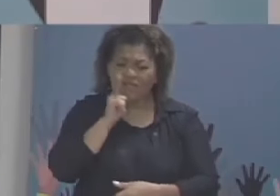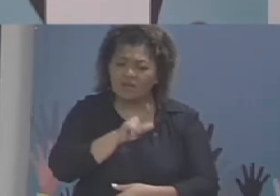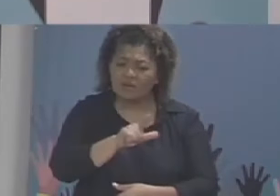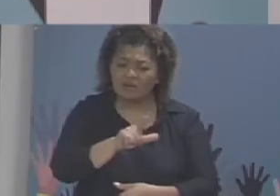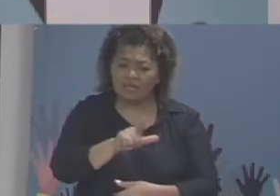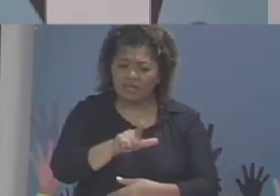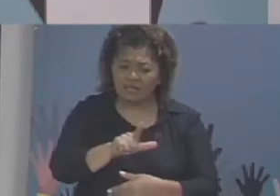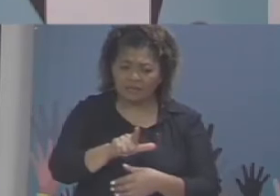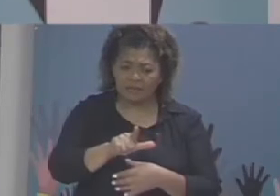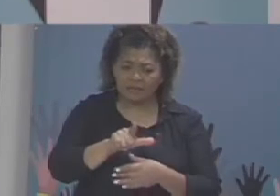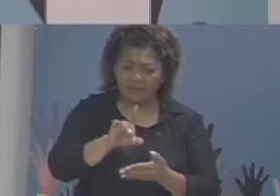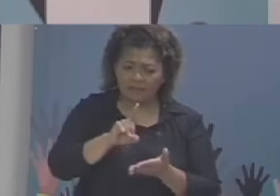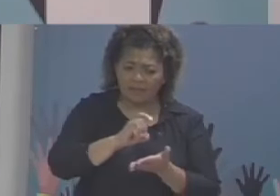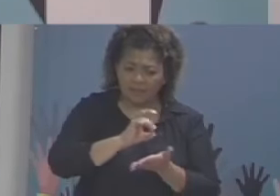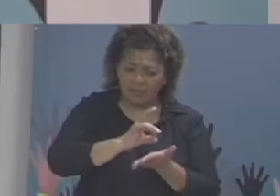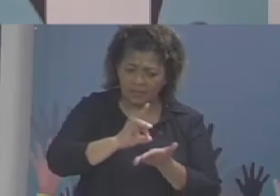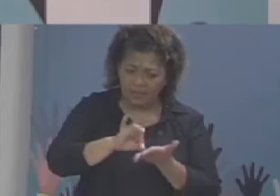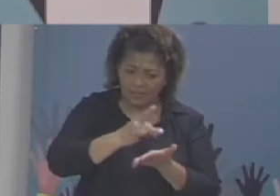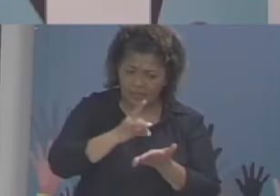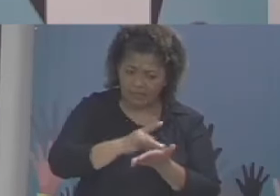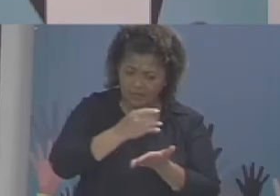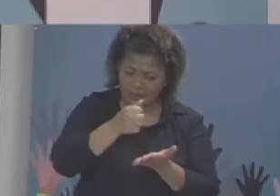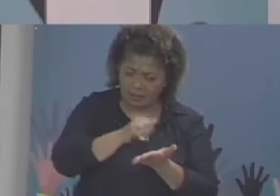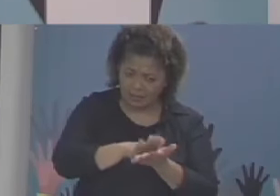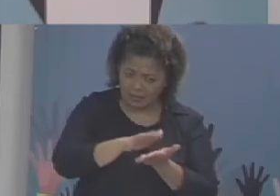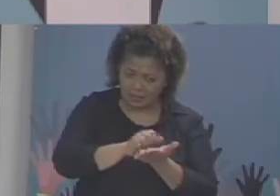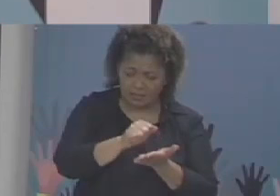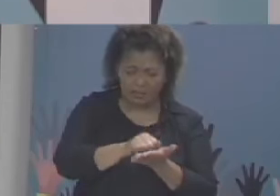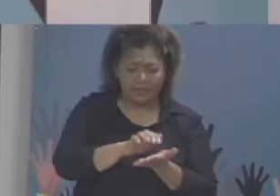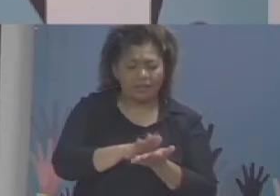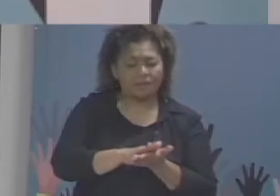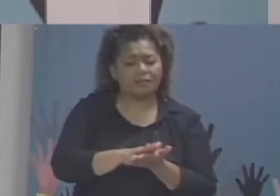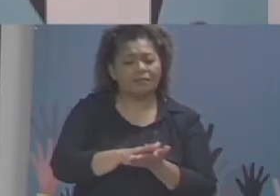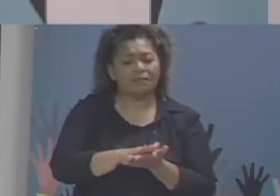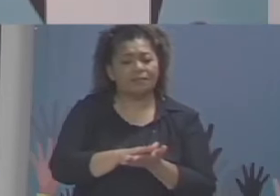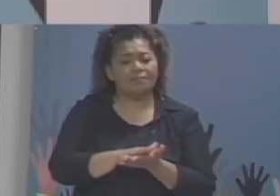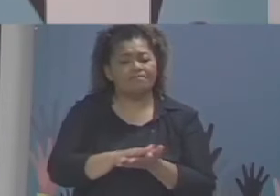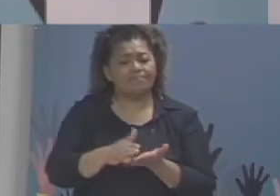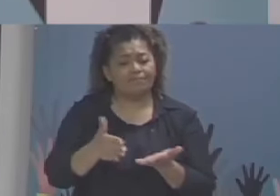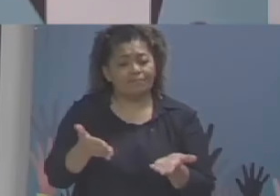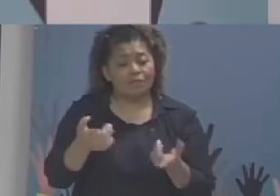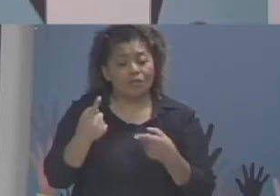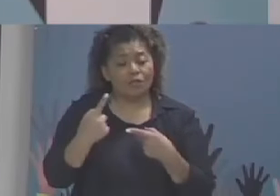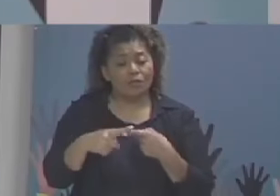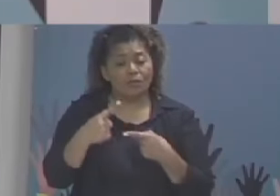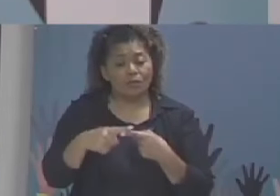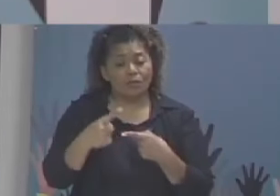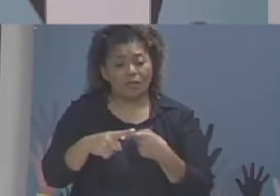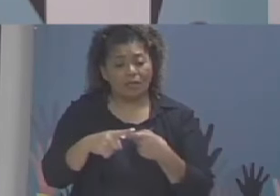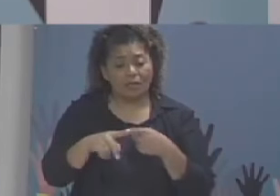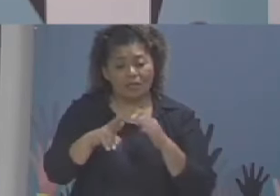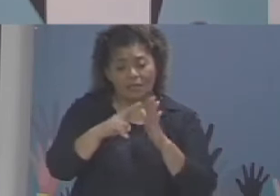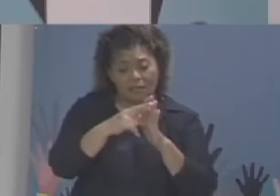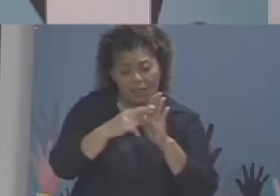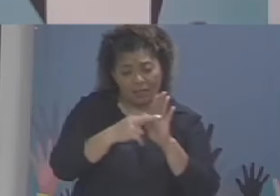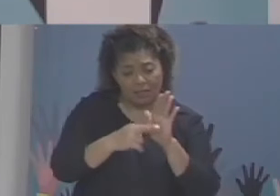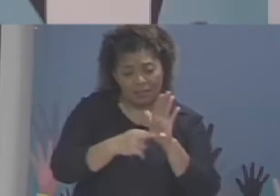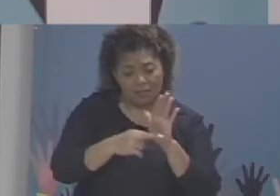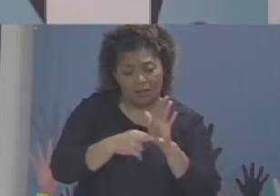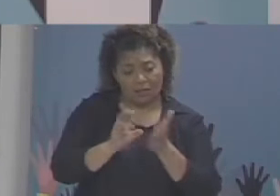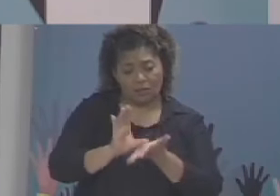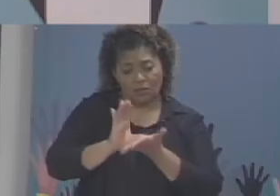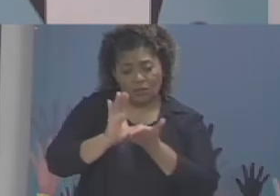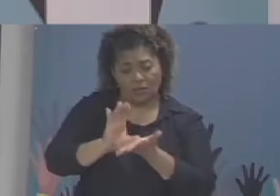efetuarem a cobrança da contribuição e do imposto sindical. A negativa se baseia na resolução do Conselho Federal de Psicologia,